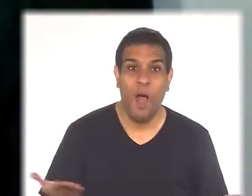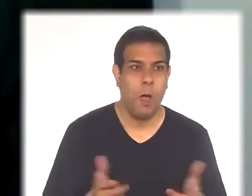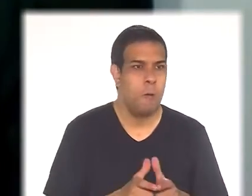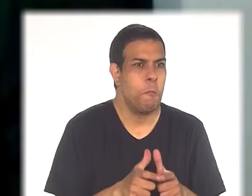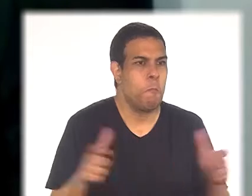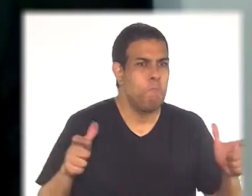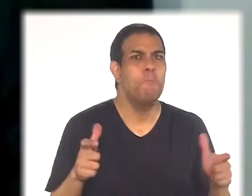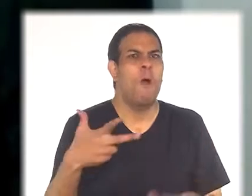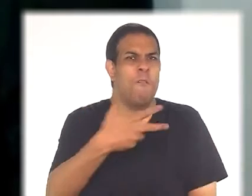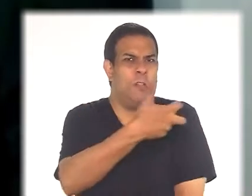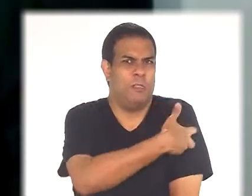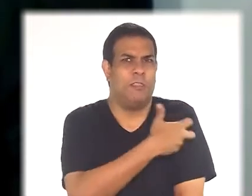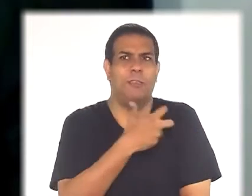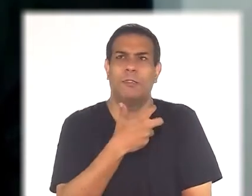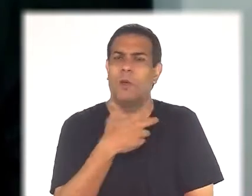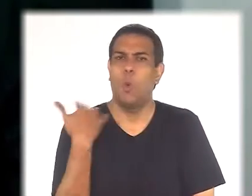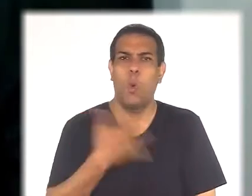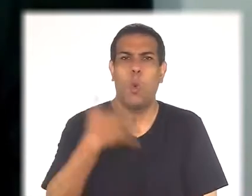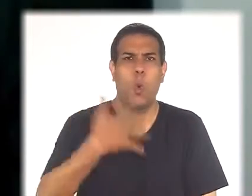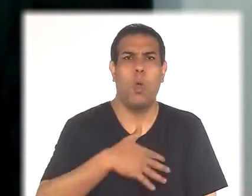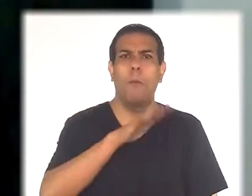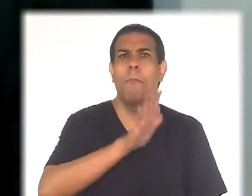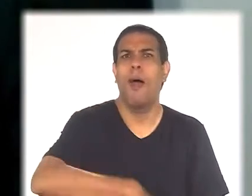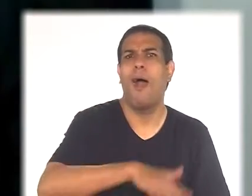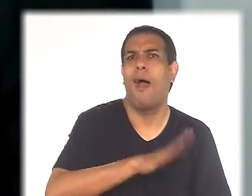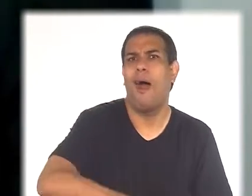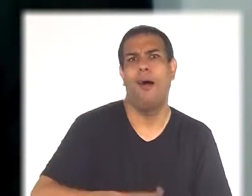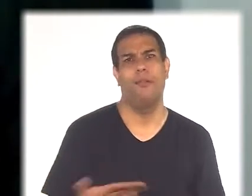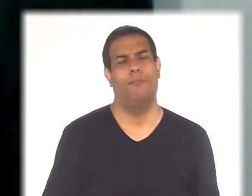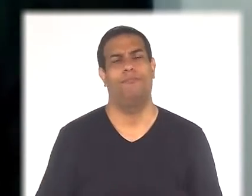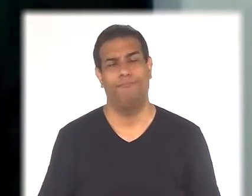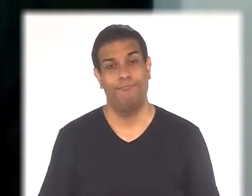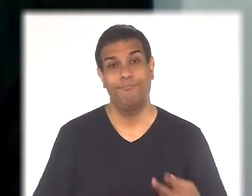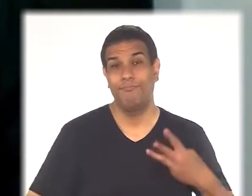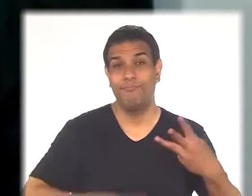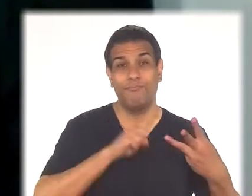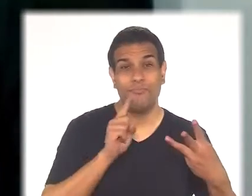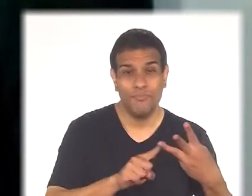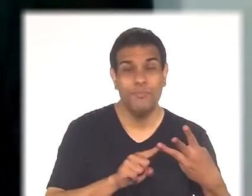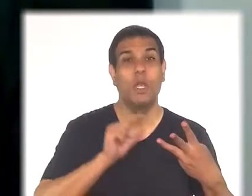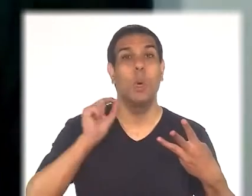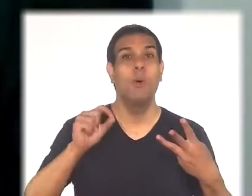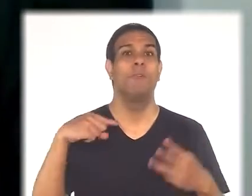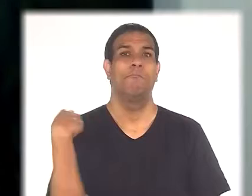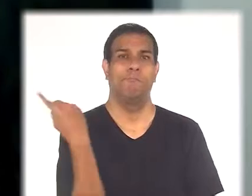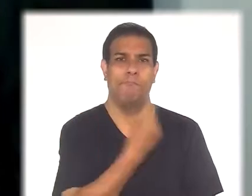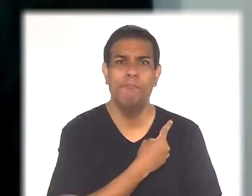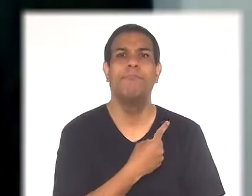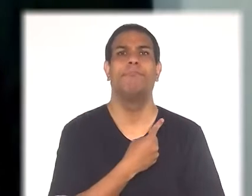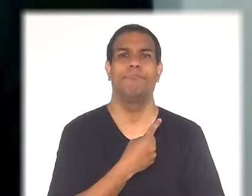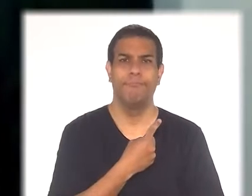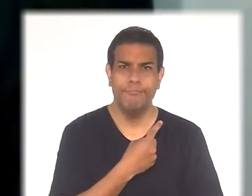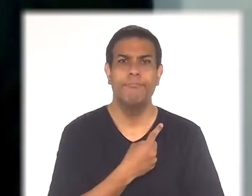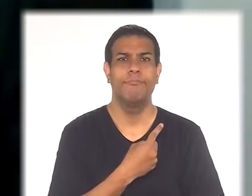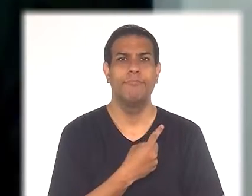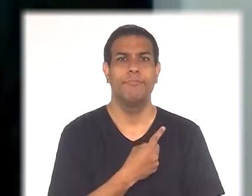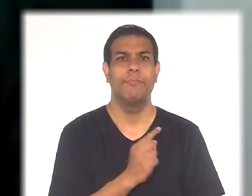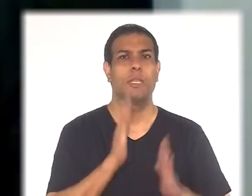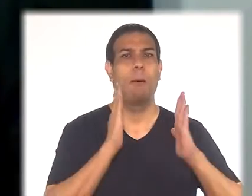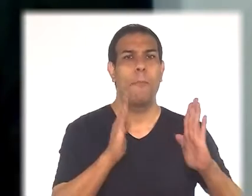uma quantidade de vacinas muito grande a um preço muito adequado. Em terceiro lugar, nós já temos